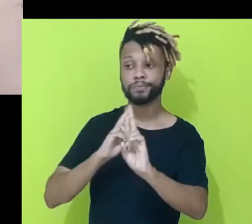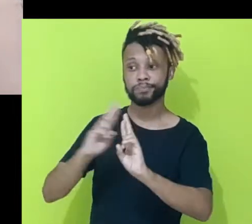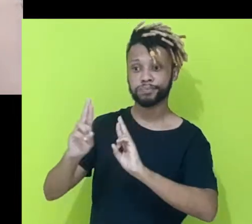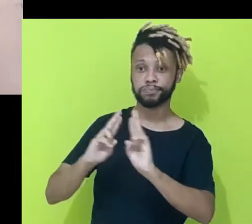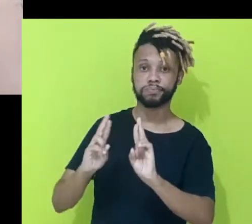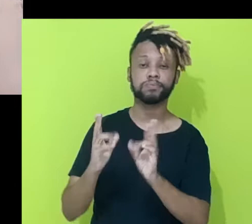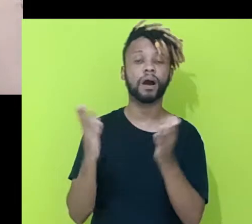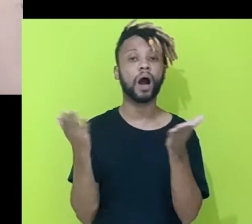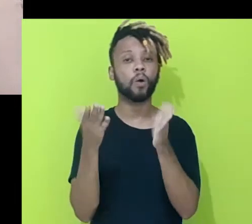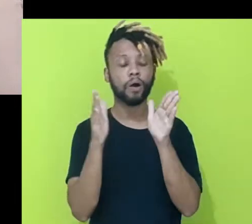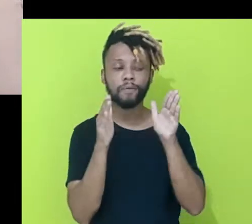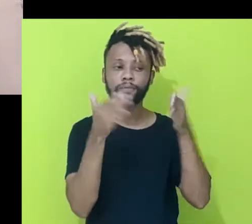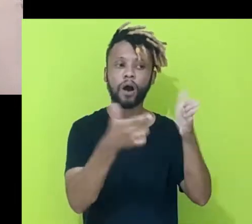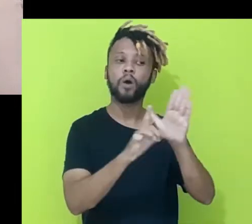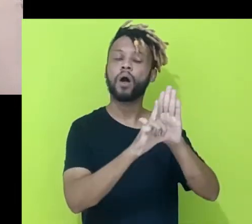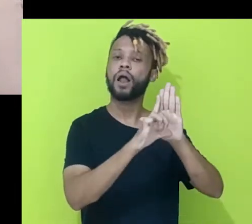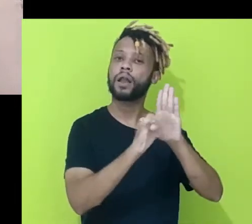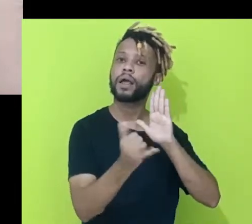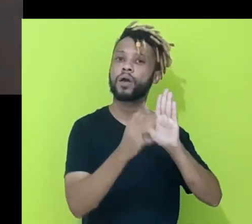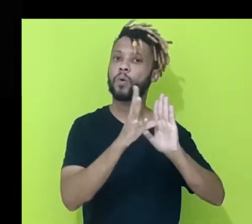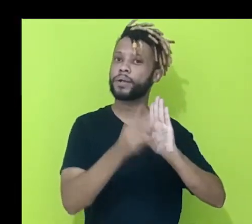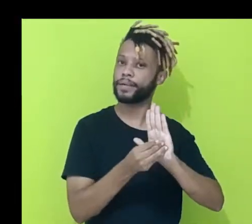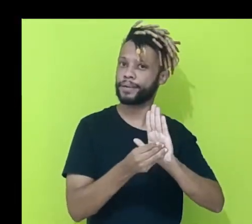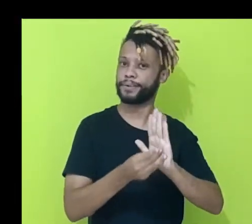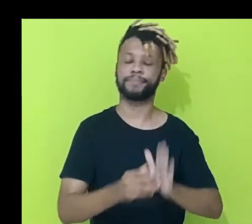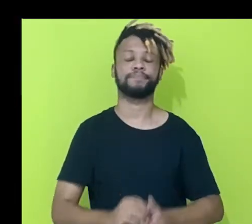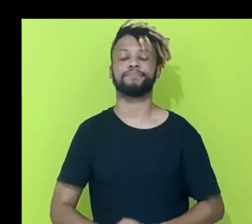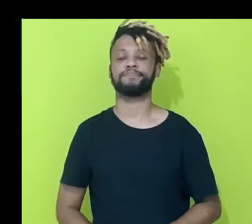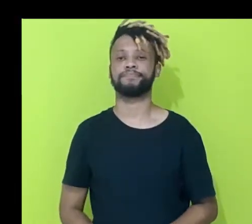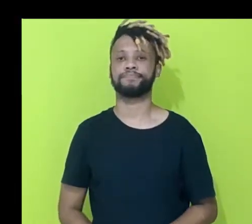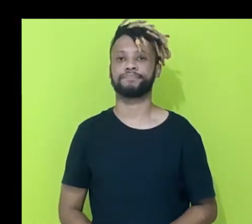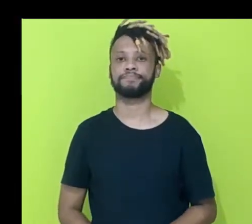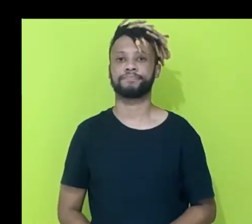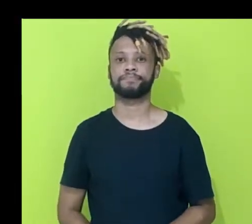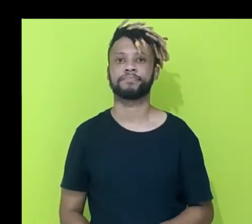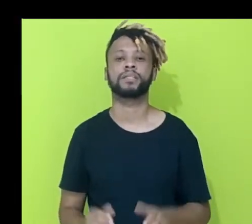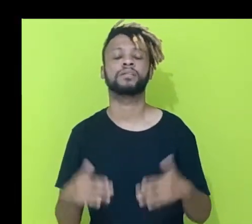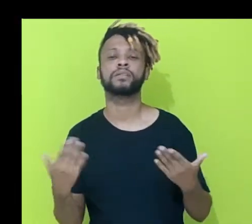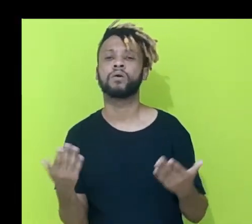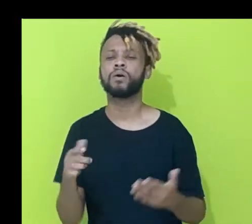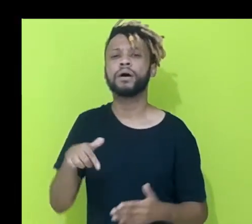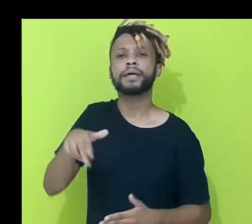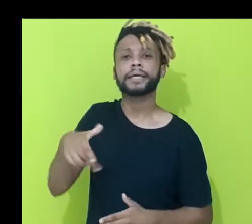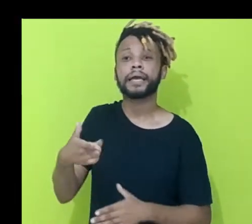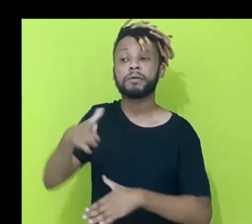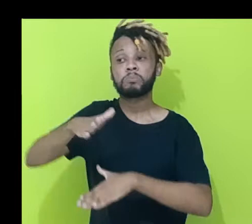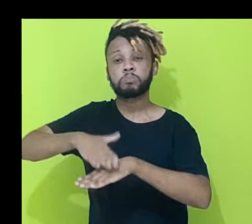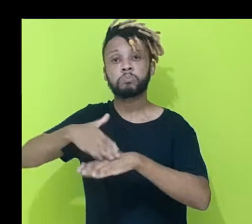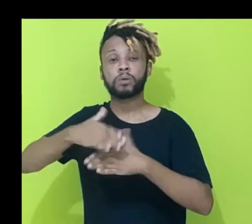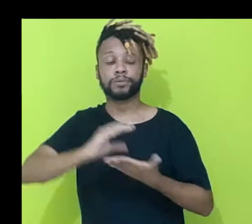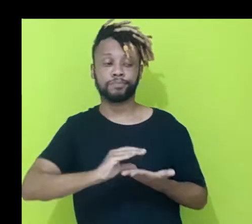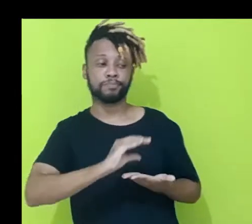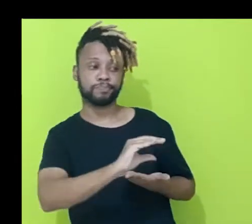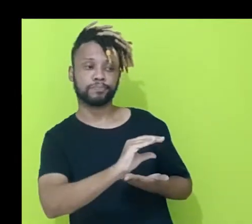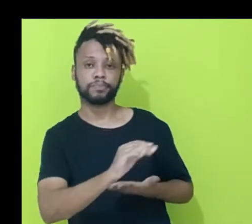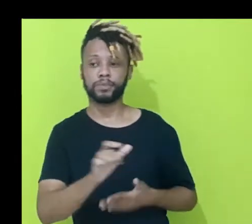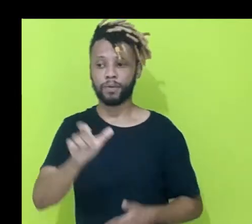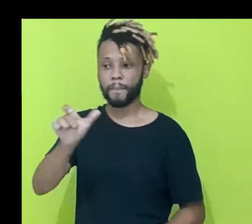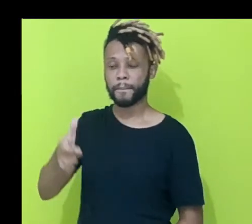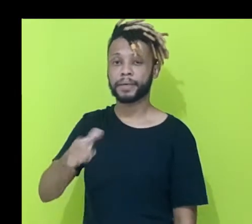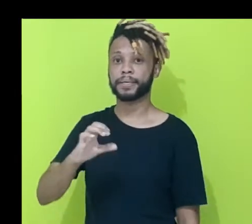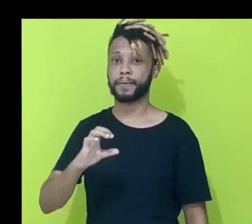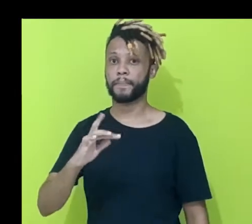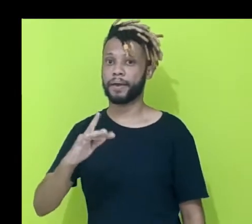informações sobre a Lei Rouanet. Então, quem pode patrocinar são pessoas físicas